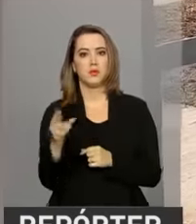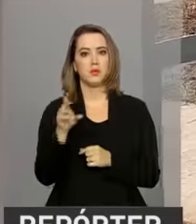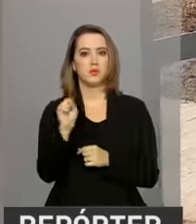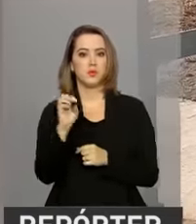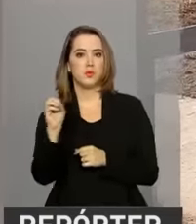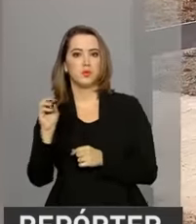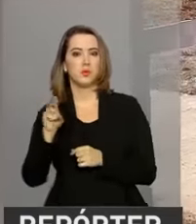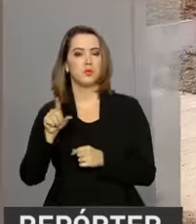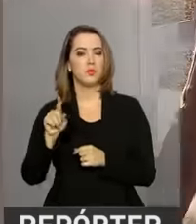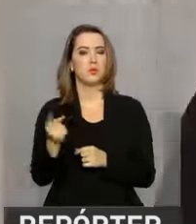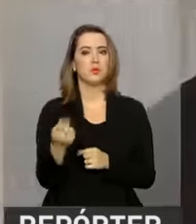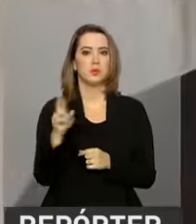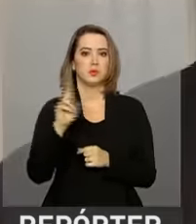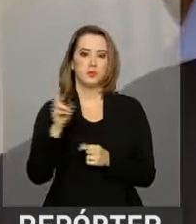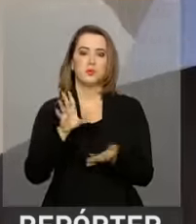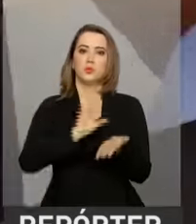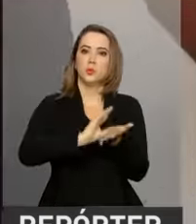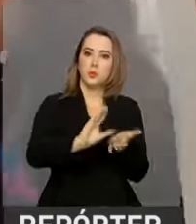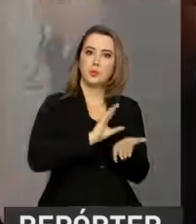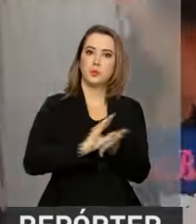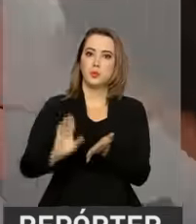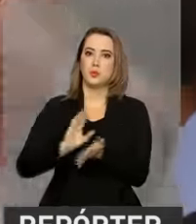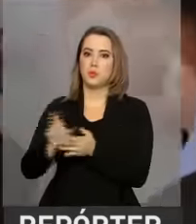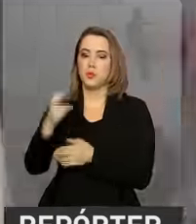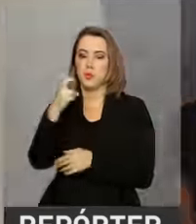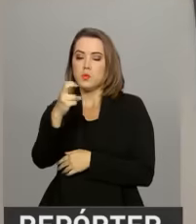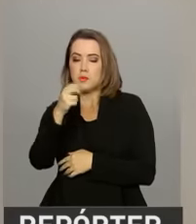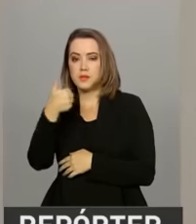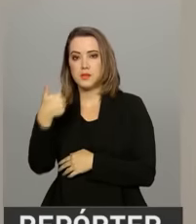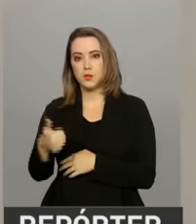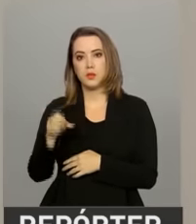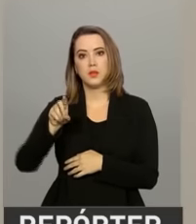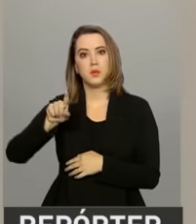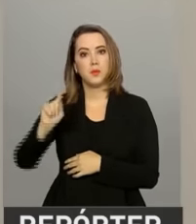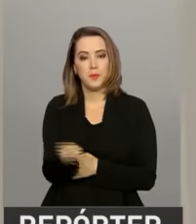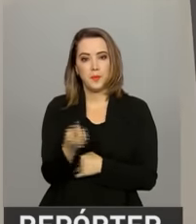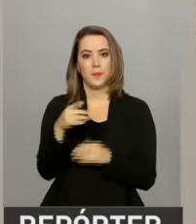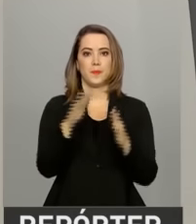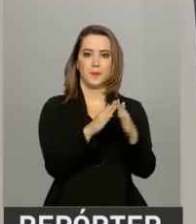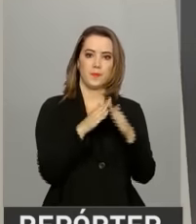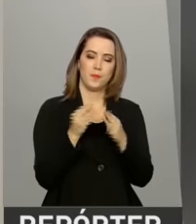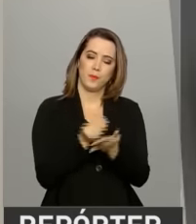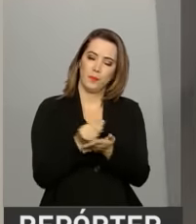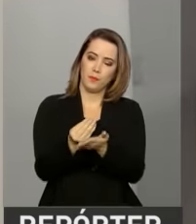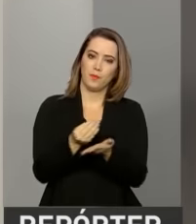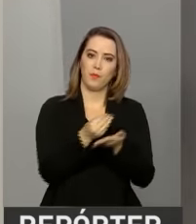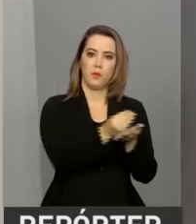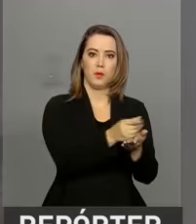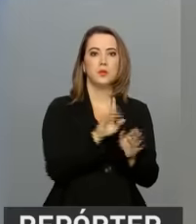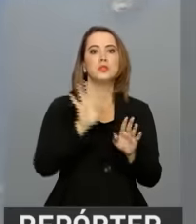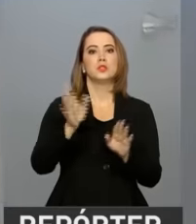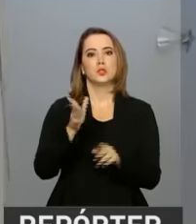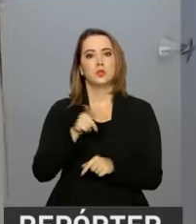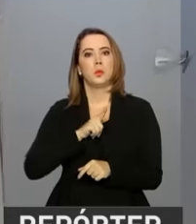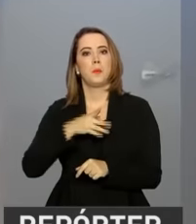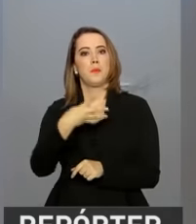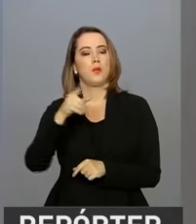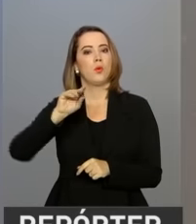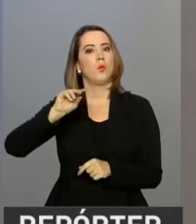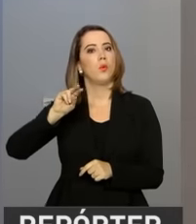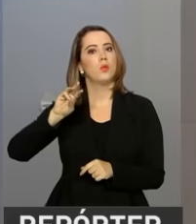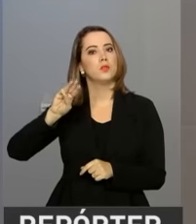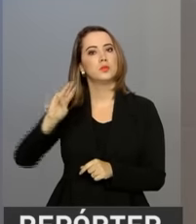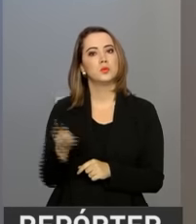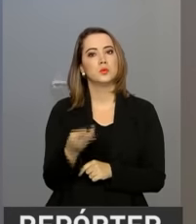de para a contratação de 51.000 unidades habitacionais em todo o Brasil o programa já contratou quase 4